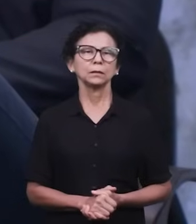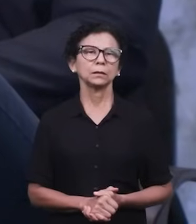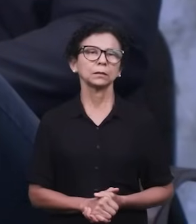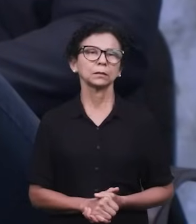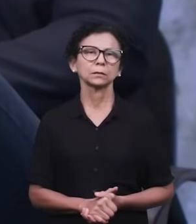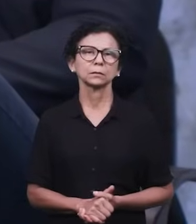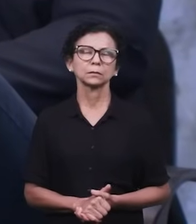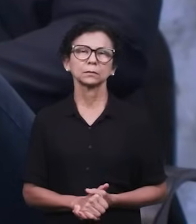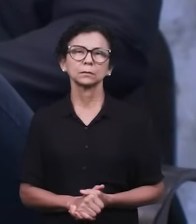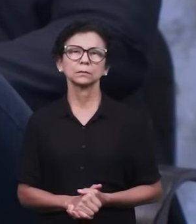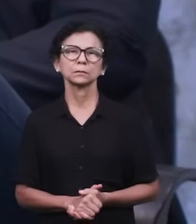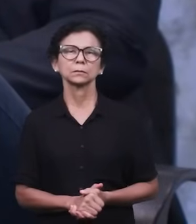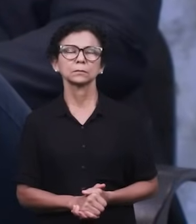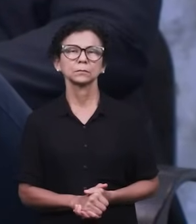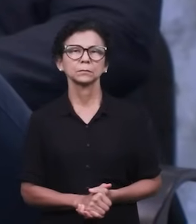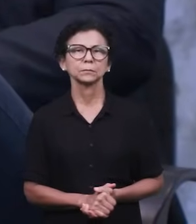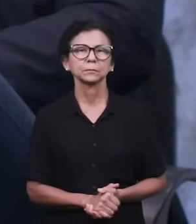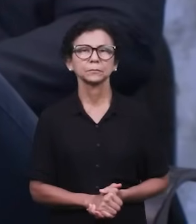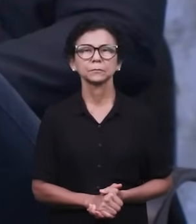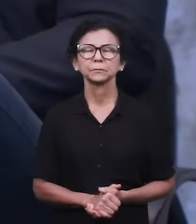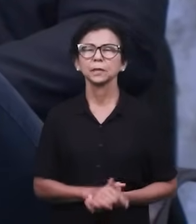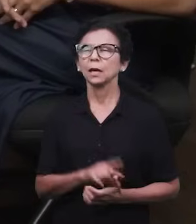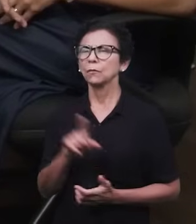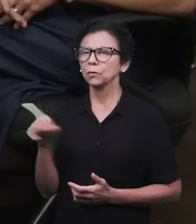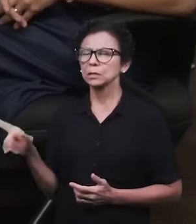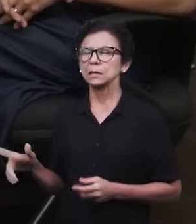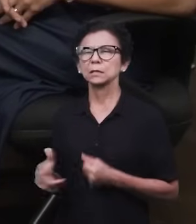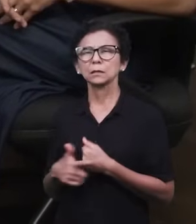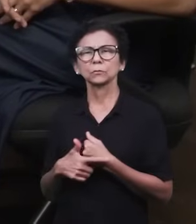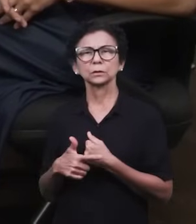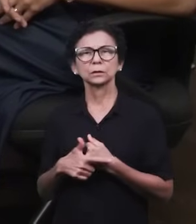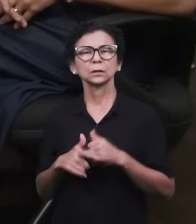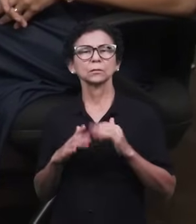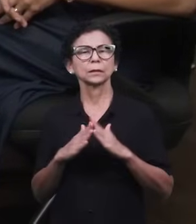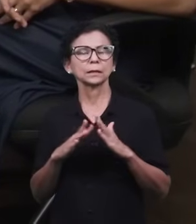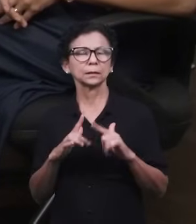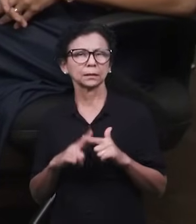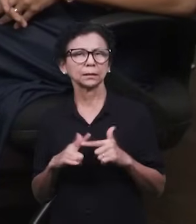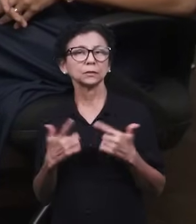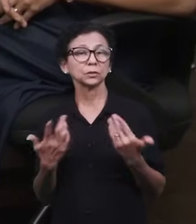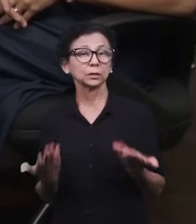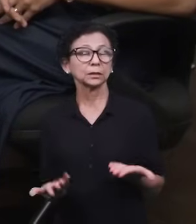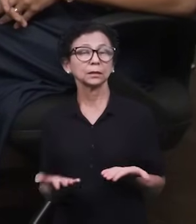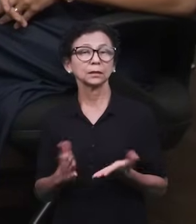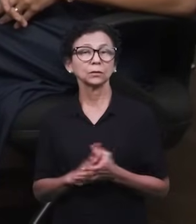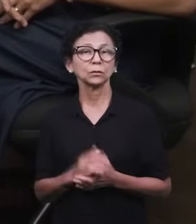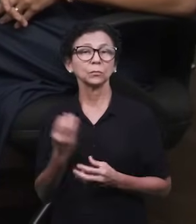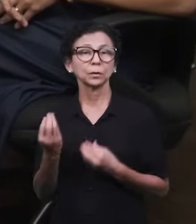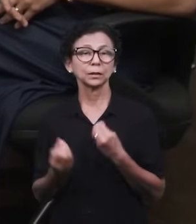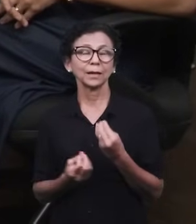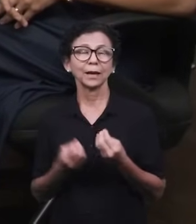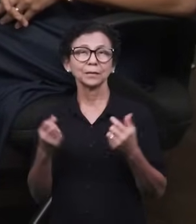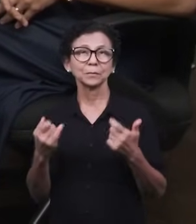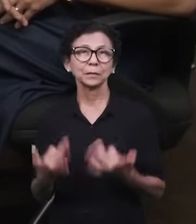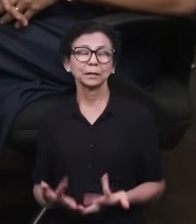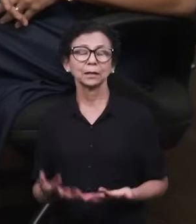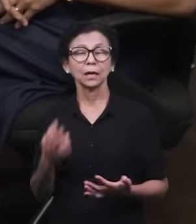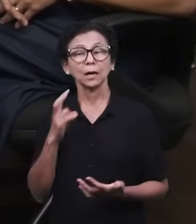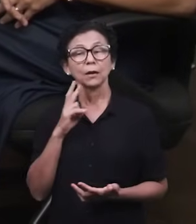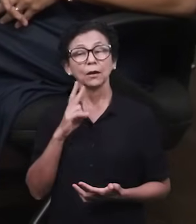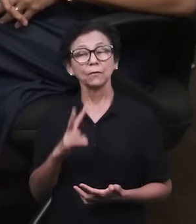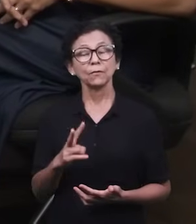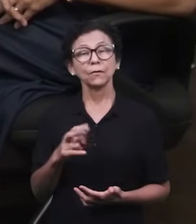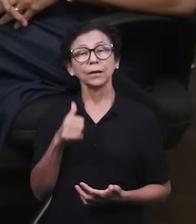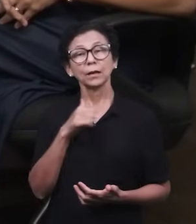né, o pastor como pastor, a irmã como professora, mas irmãos que estão em casa, assim, olhar para o filho em